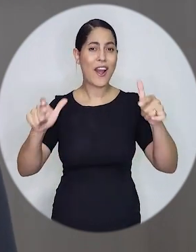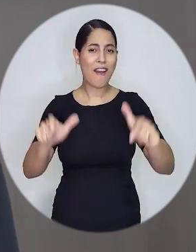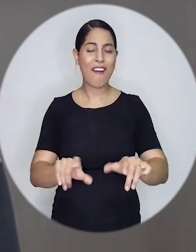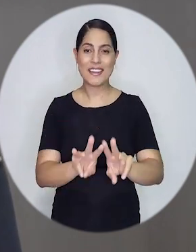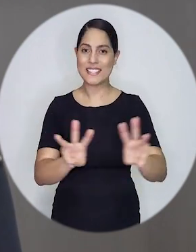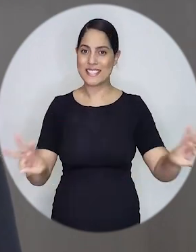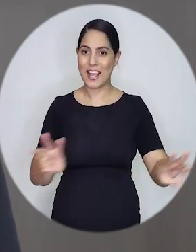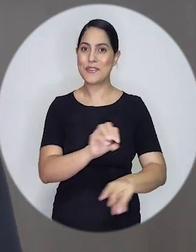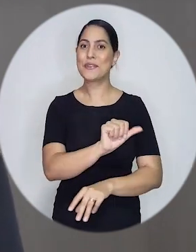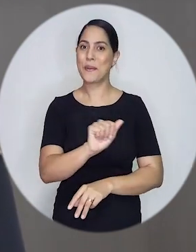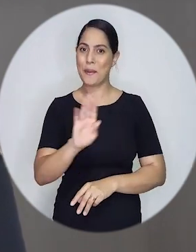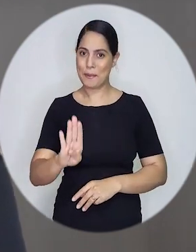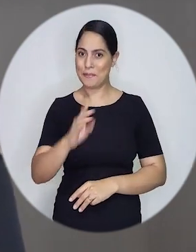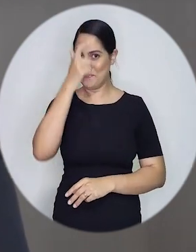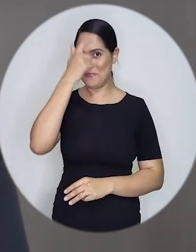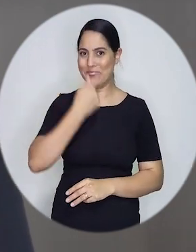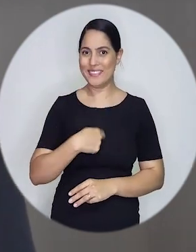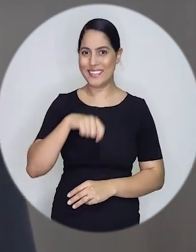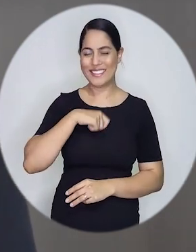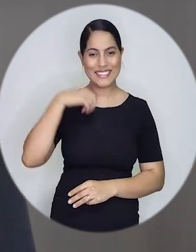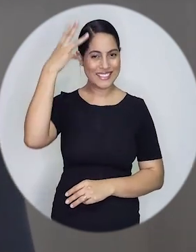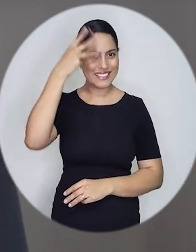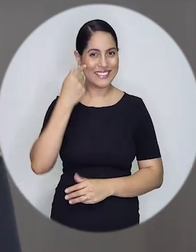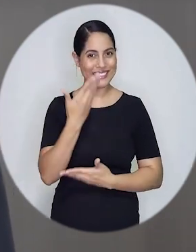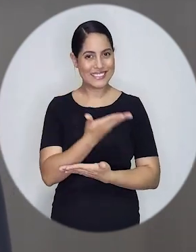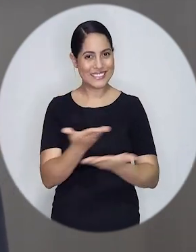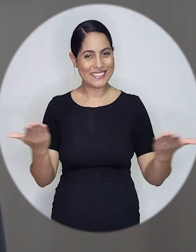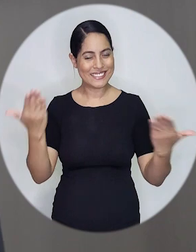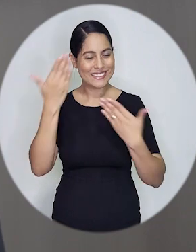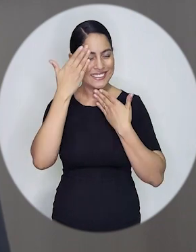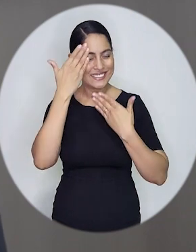as principais notícias no site da OAB Nacional.